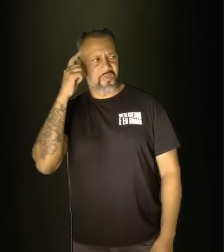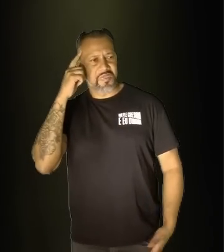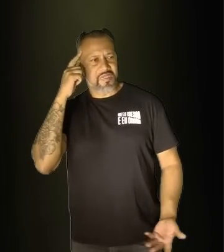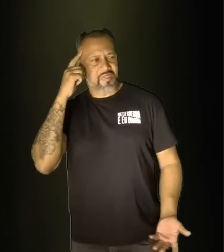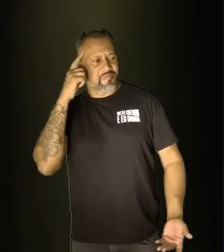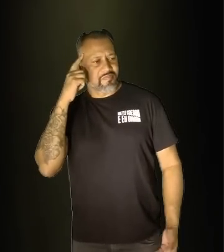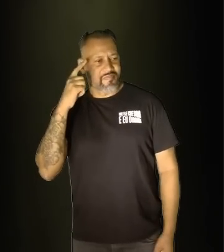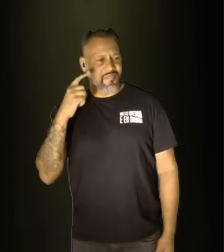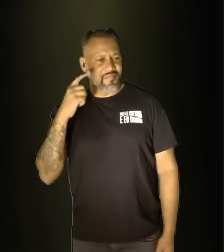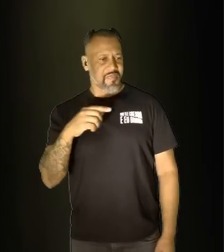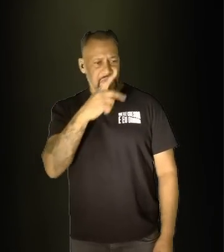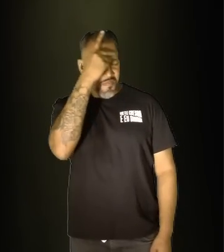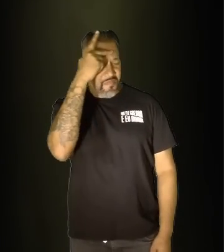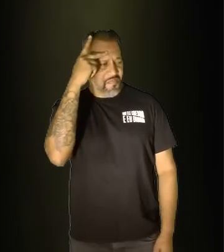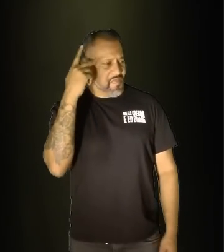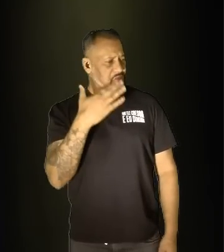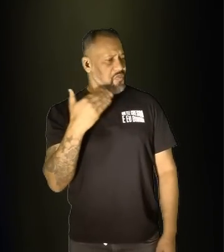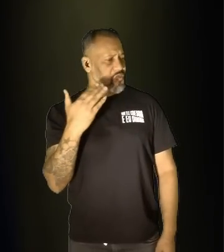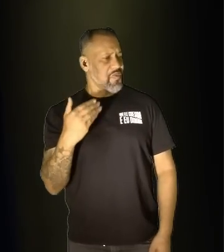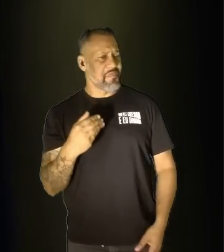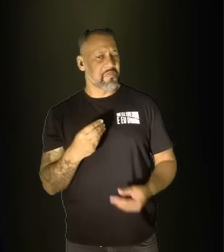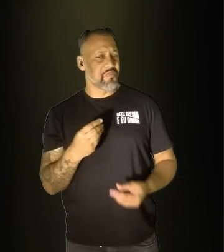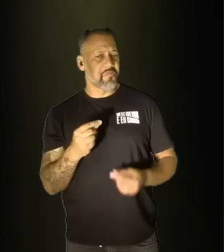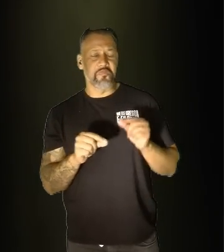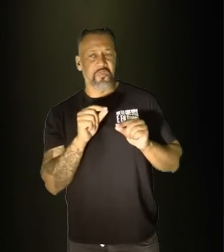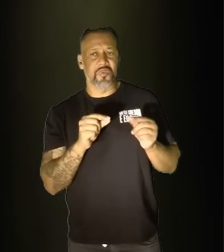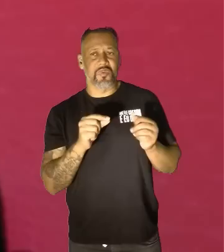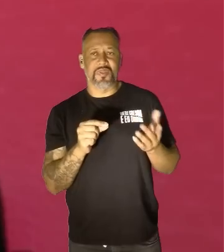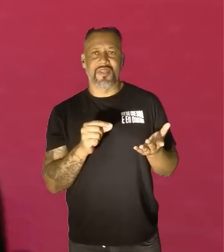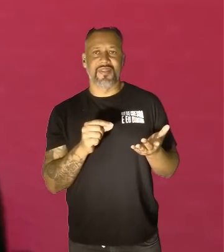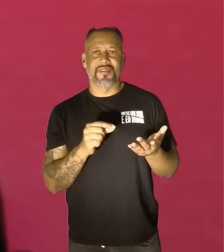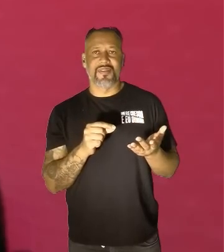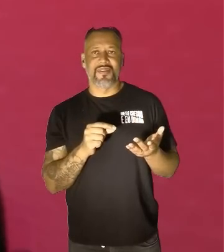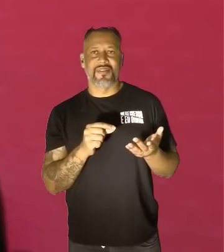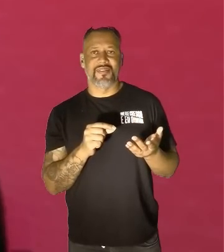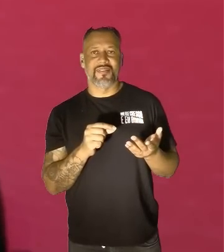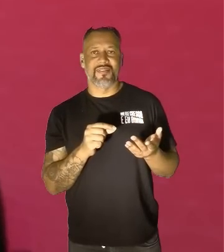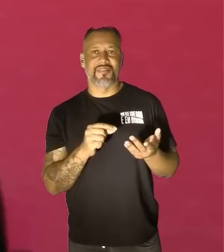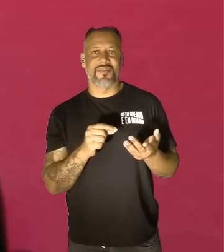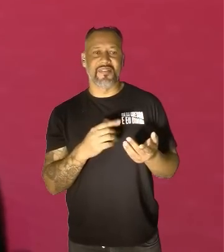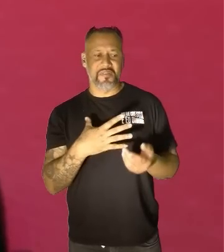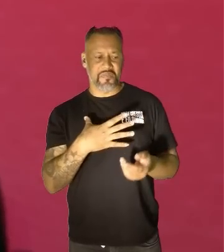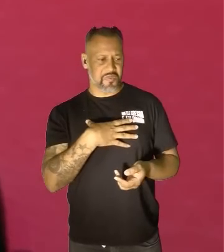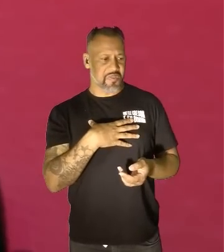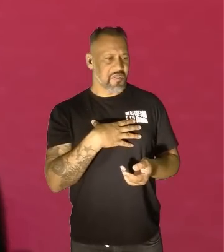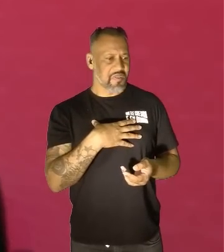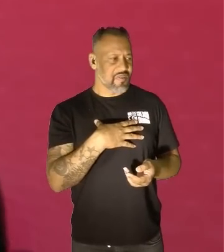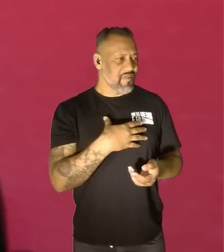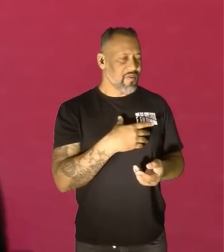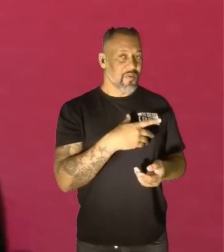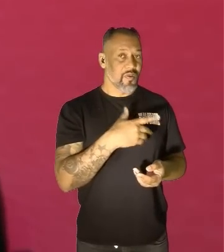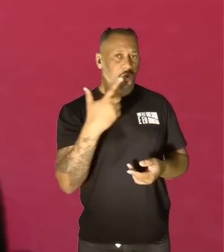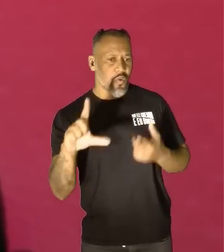Samuel não cogitou que fosse um peregrino. Eli tinha problemas, gente. Mas Eli